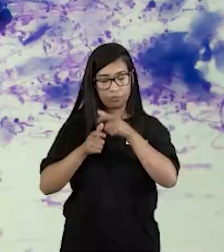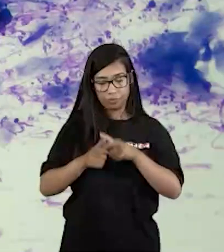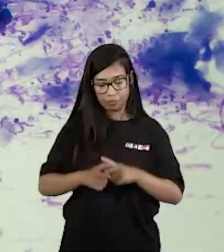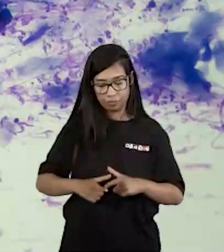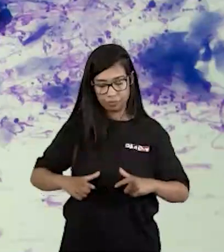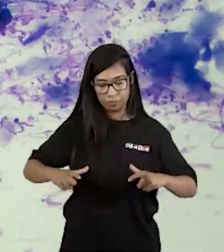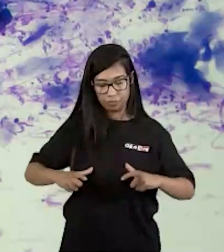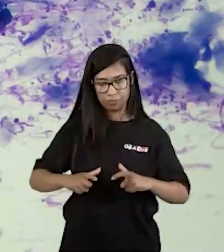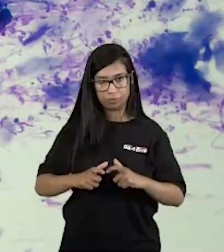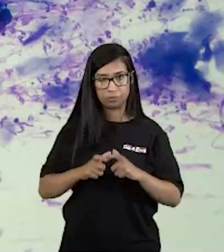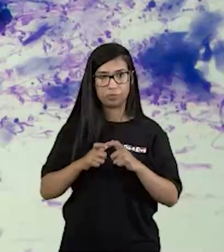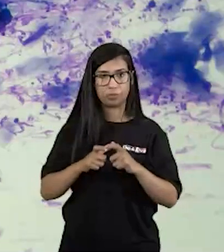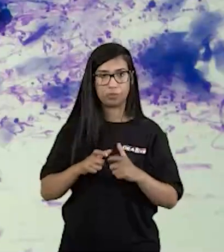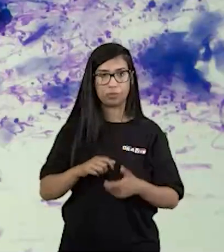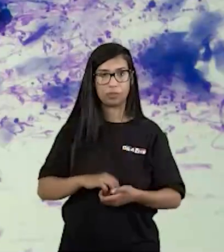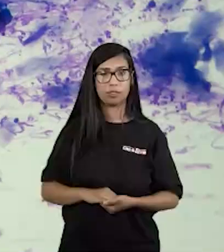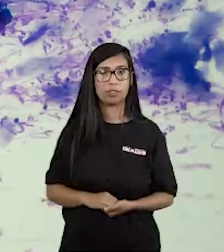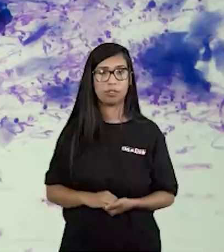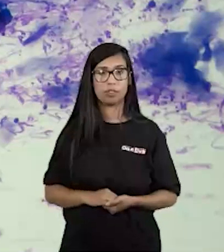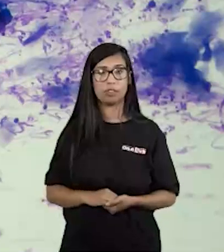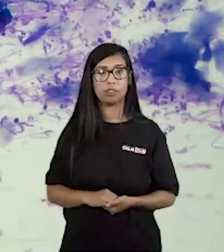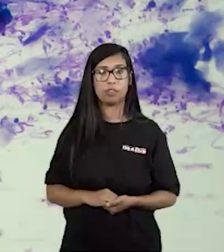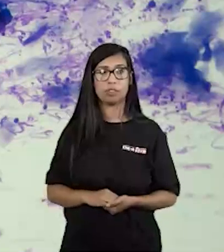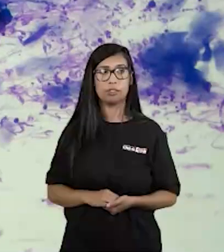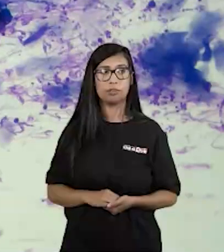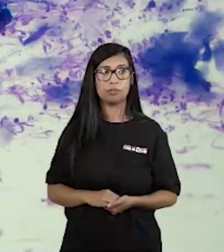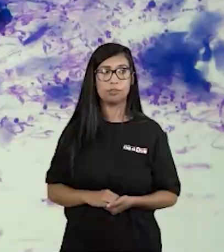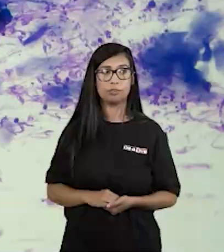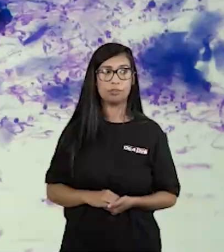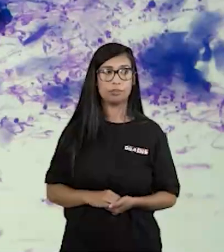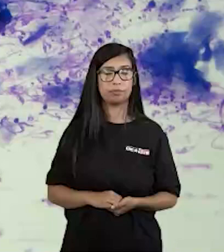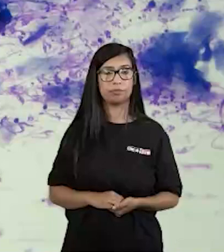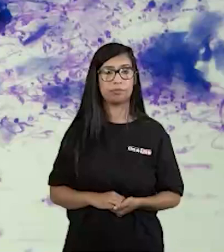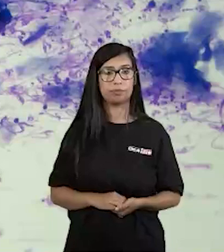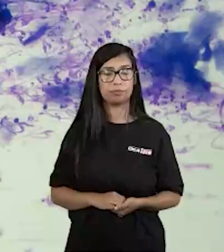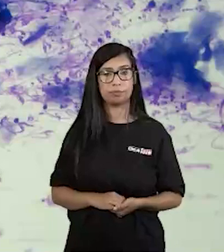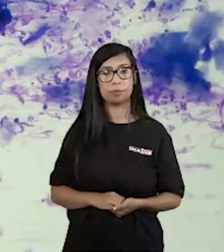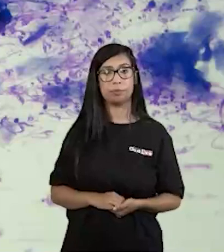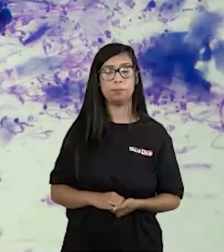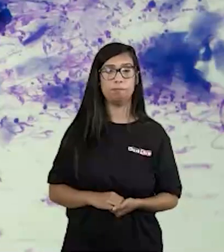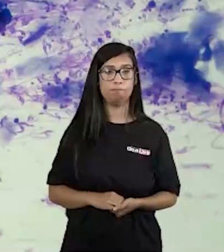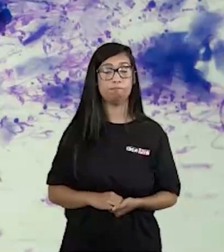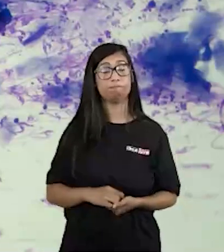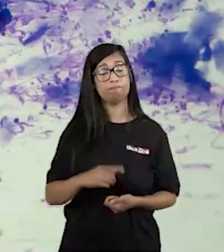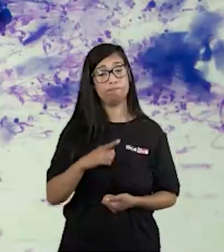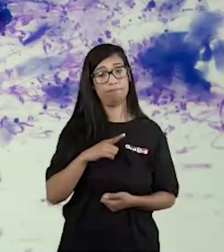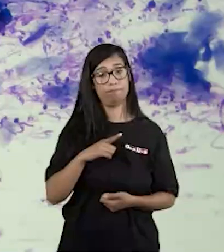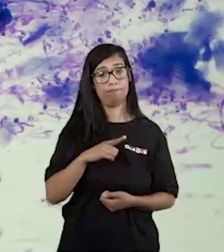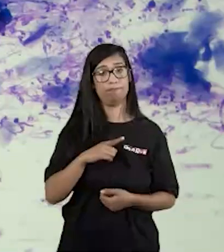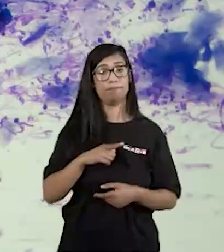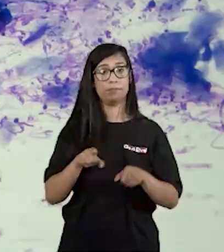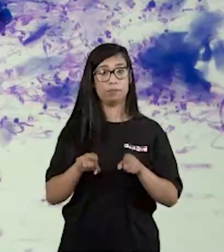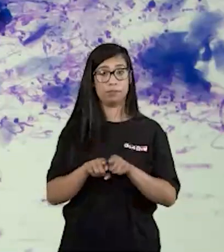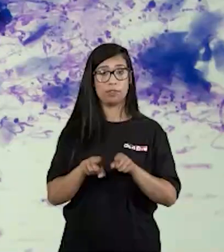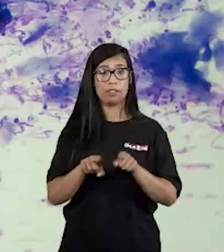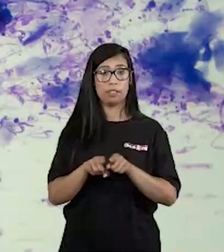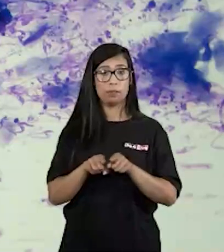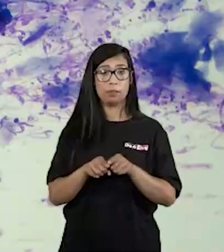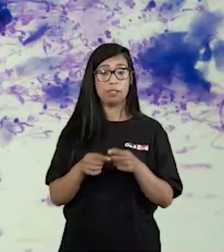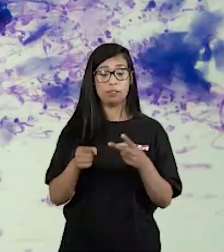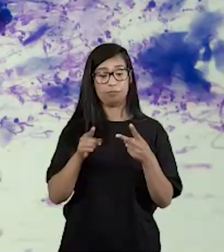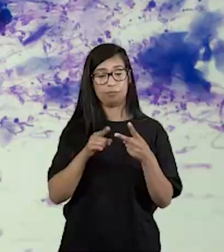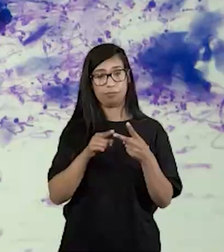é debris, de novo. Não ofendam os corneócitos. E aqui embaixo a gente tem neutrófilos. E